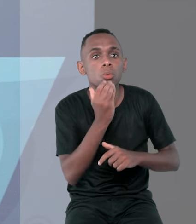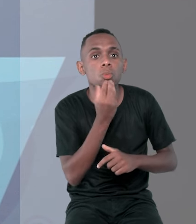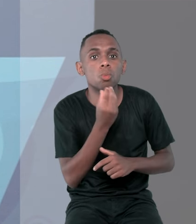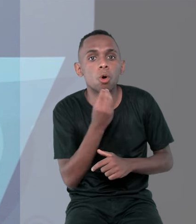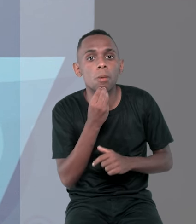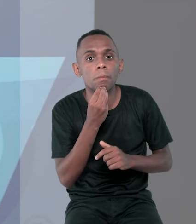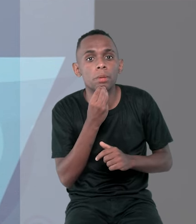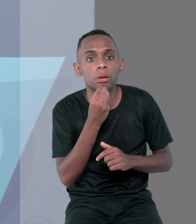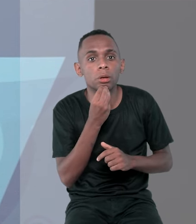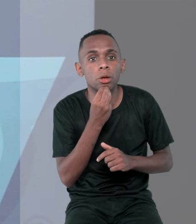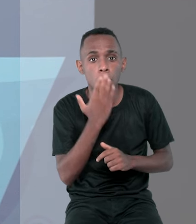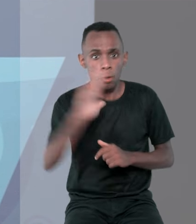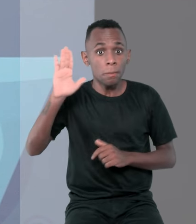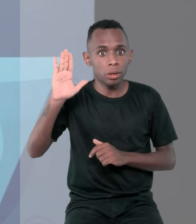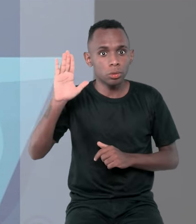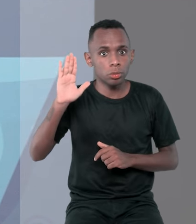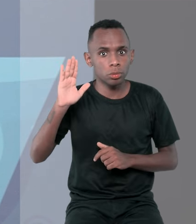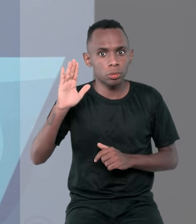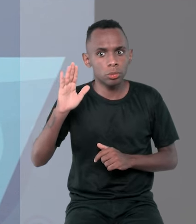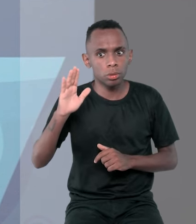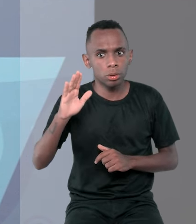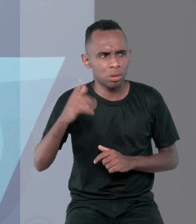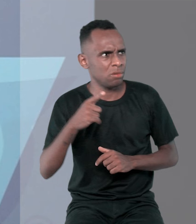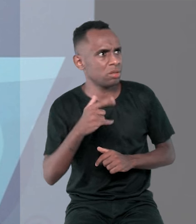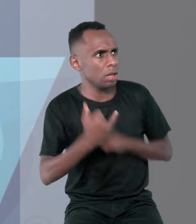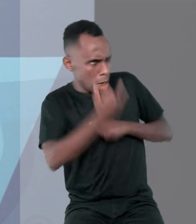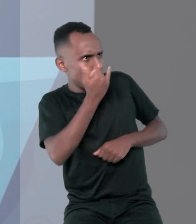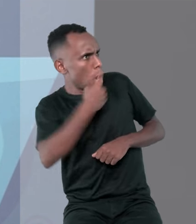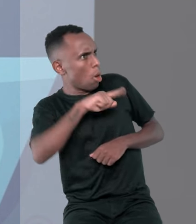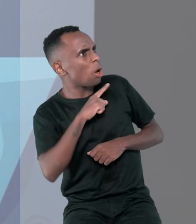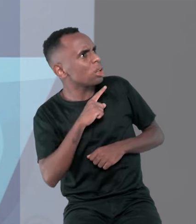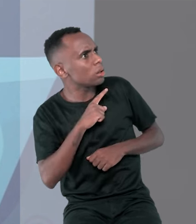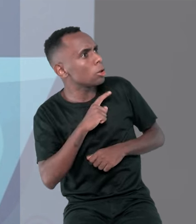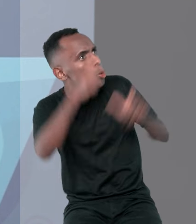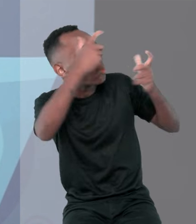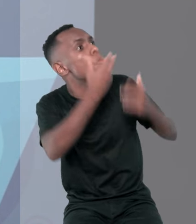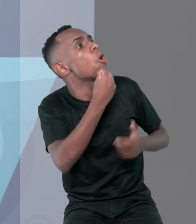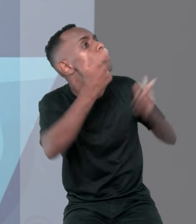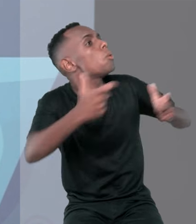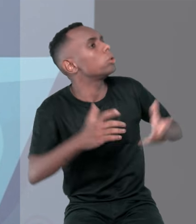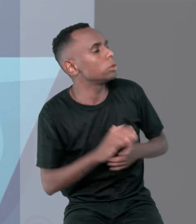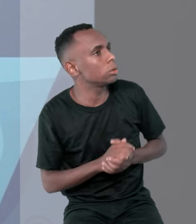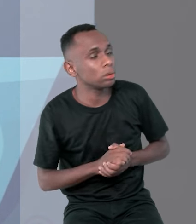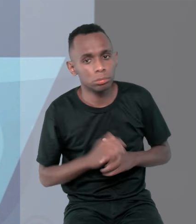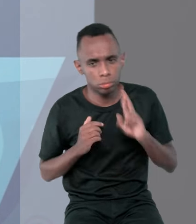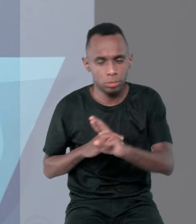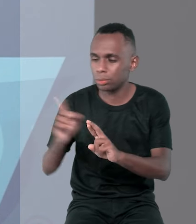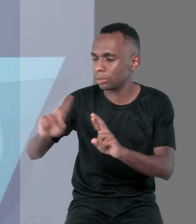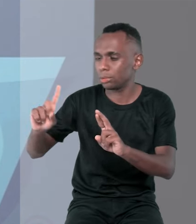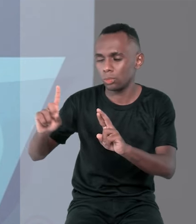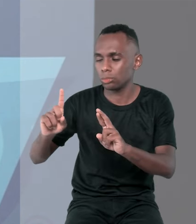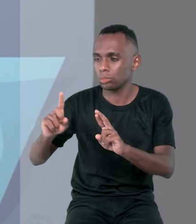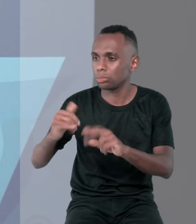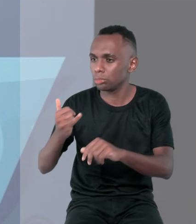havia prometido trazer. Vai dizer que você enganou a gente, disse um deles. você respondeu